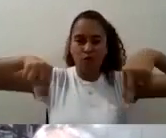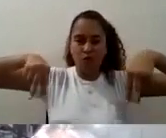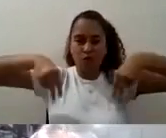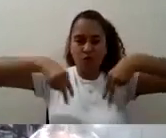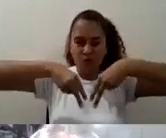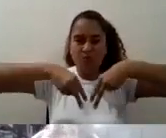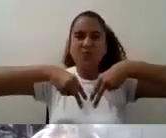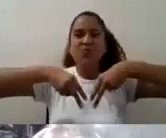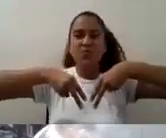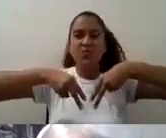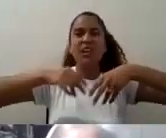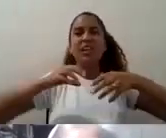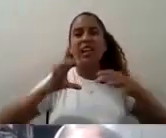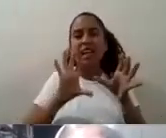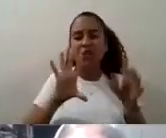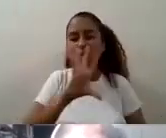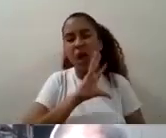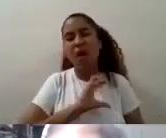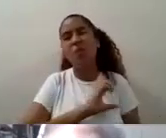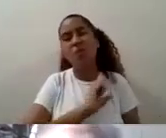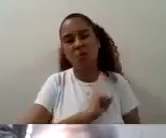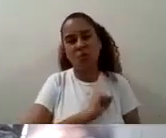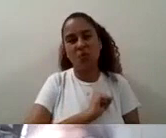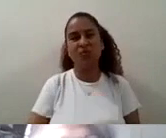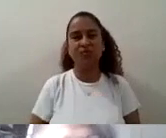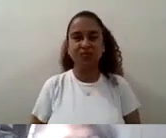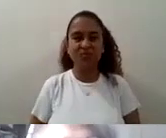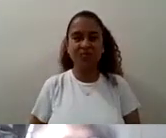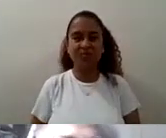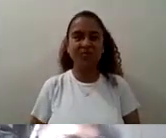ciranda do amor. Adiante.